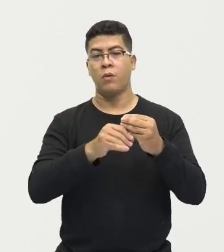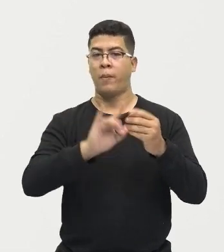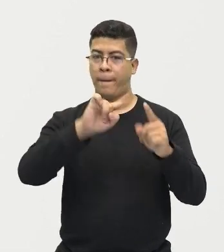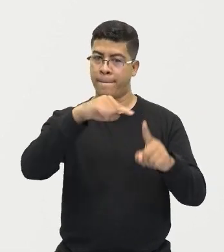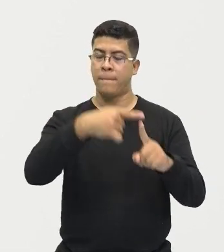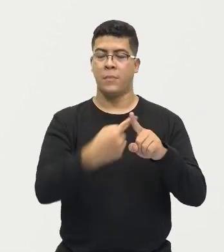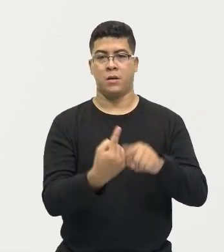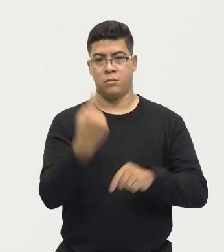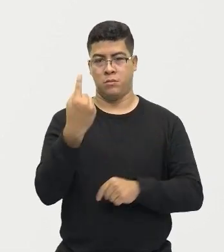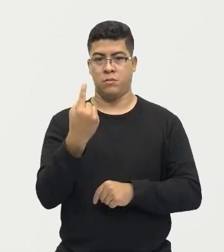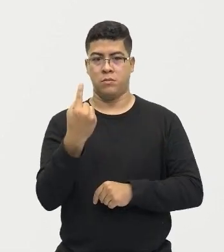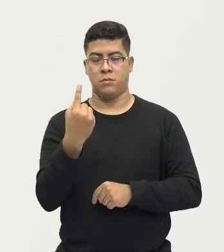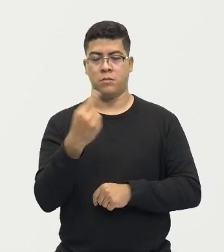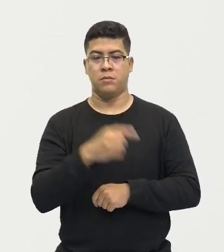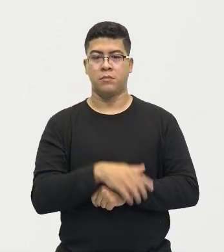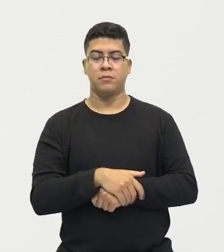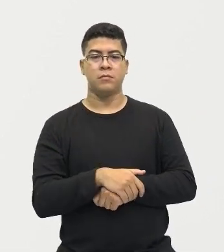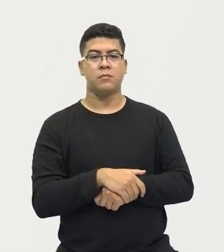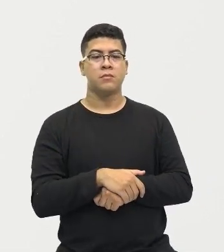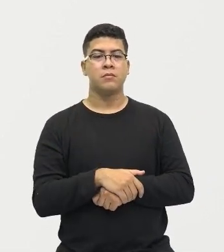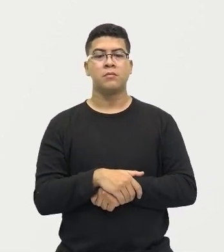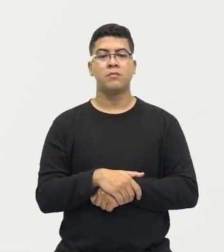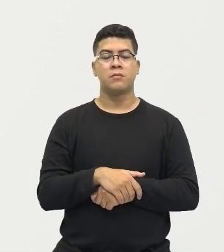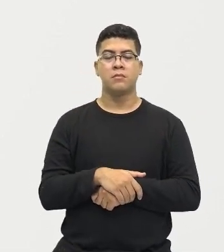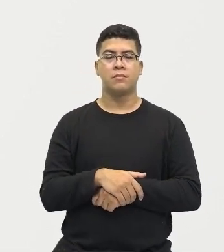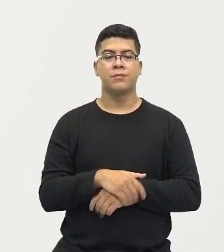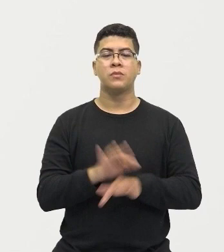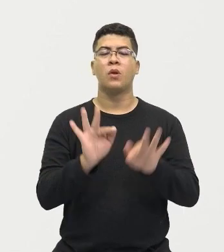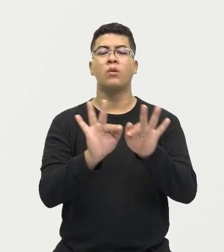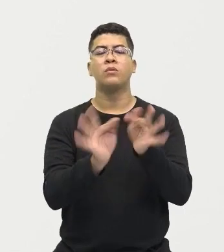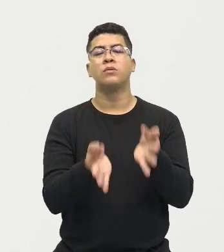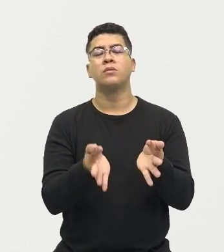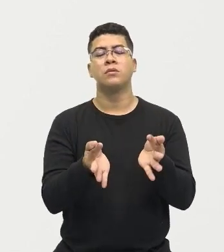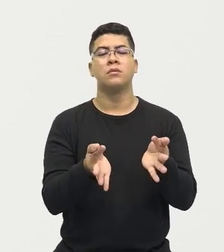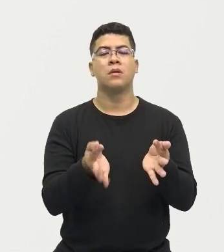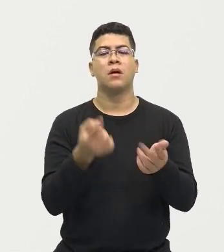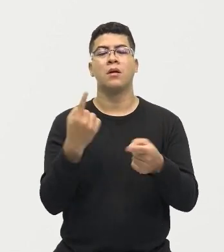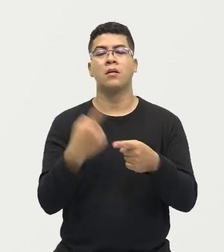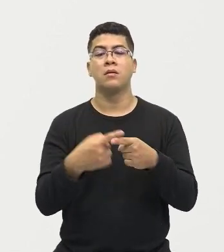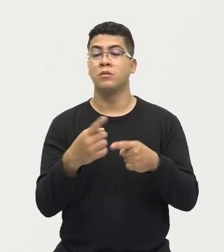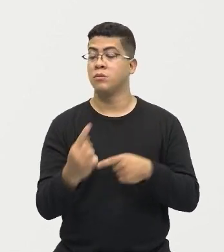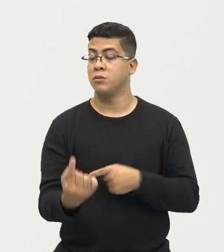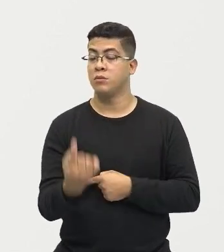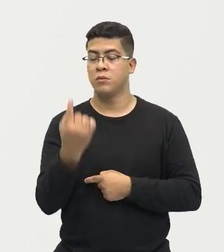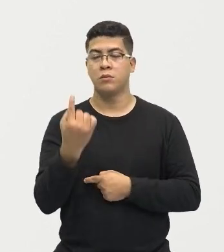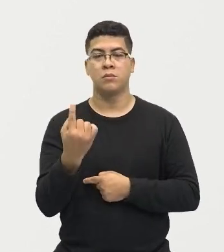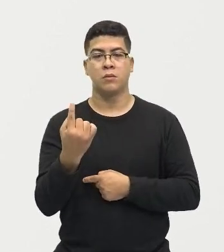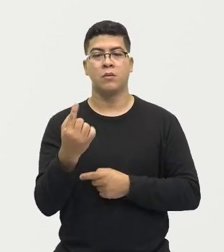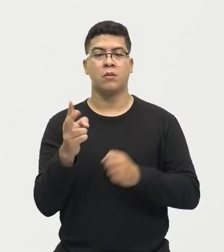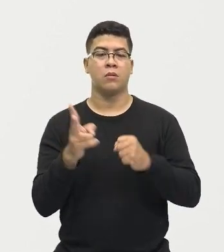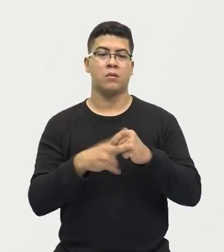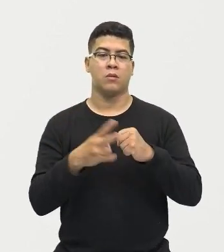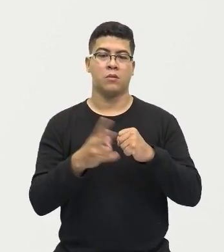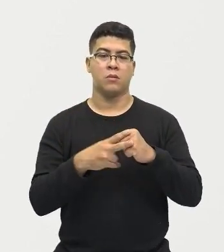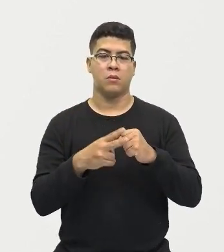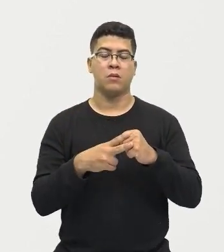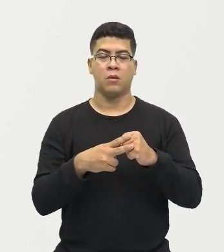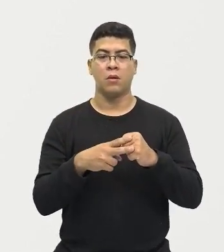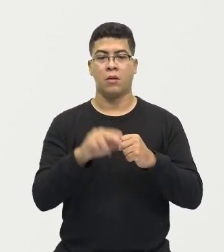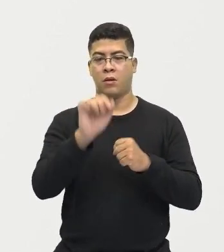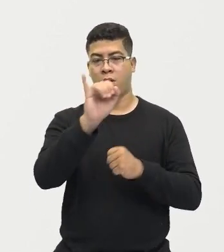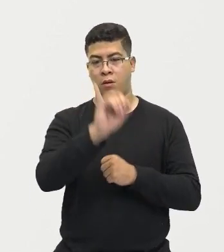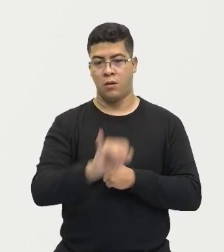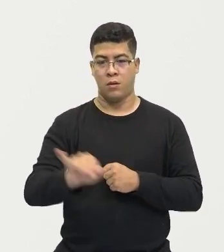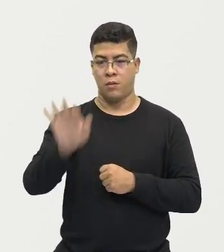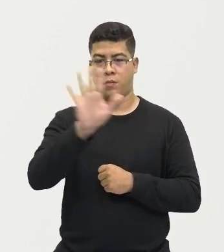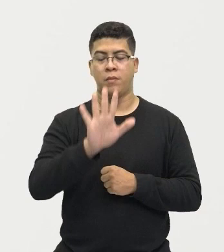vamos ver primeiramente aqui o período simples. Por que ele é simples? Porque ele só tem um verbo. Ó. Imagens mostram o